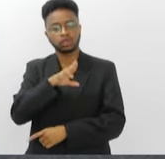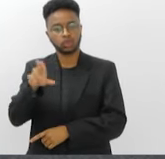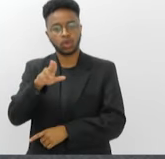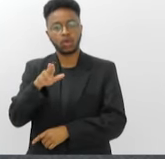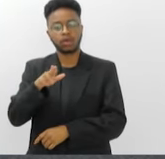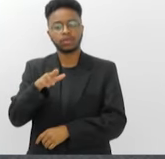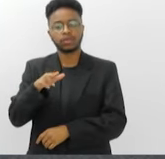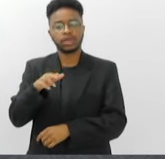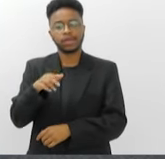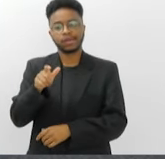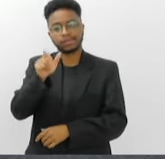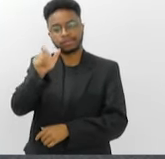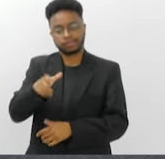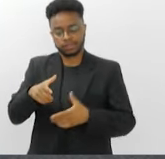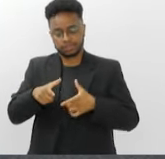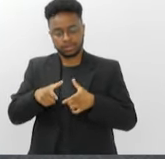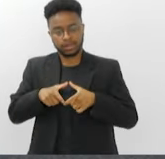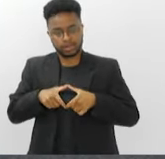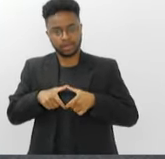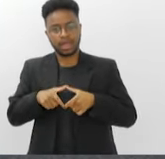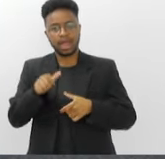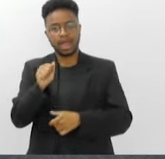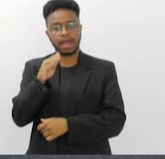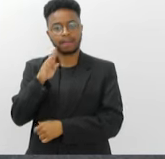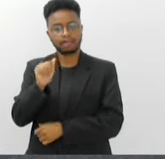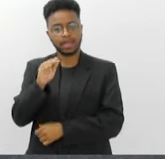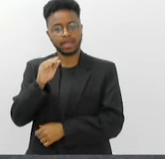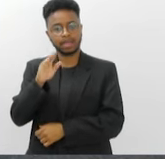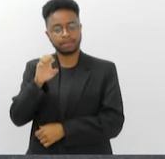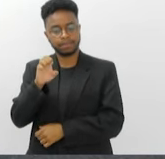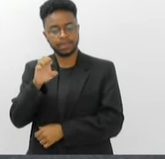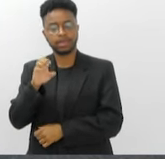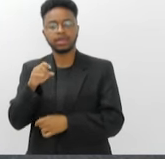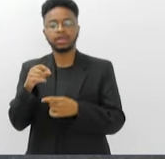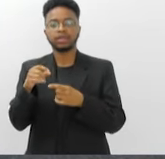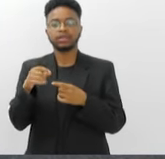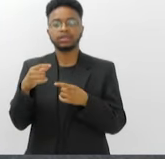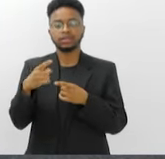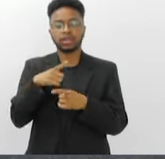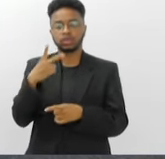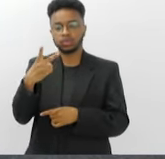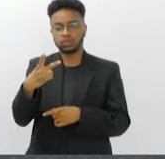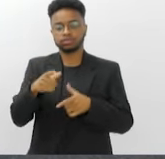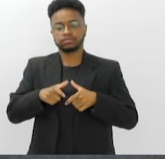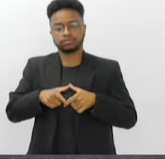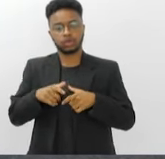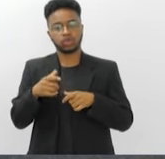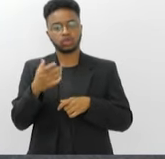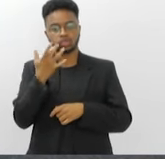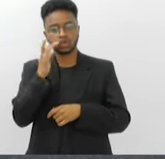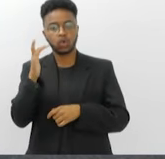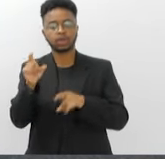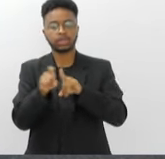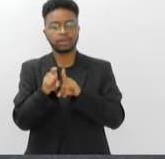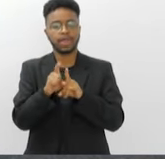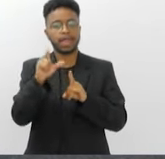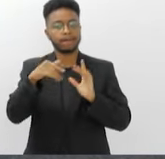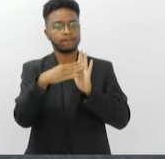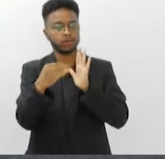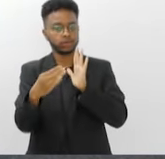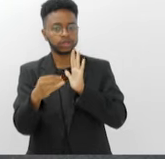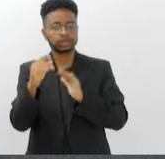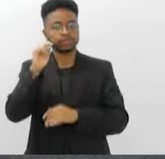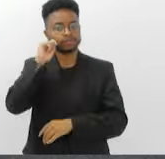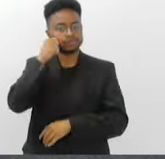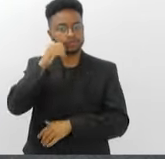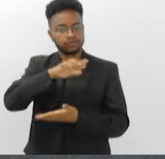da história, o medalhista olímpico Abebe Bequila, que ganhou 2 medalhas de ouro e também foi uma inspiração para os negros e negras. Então,